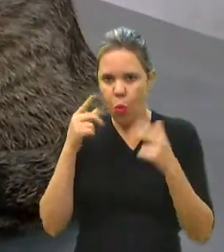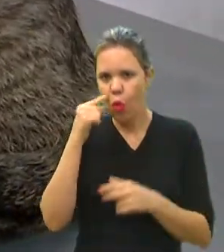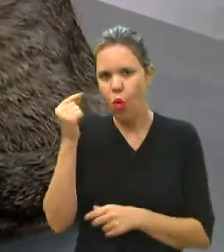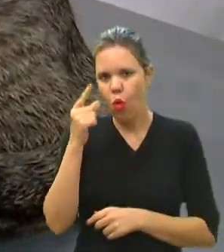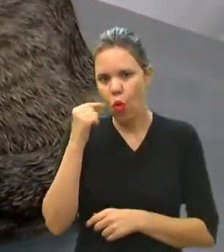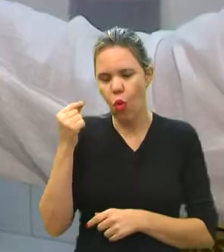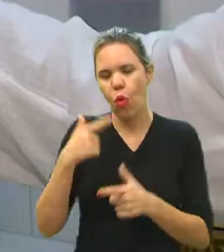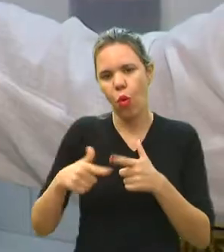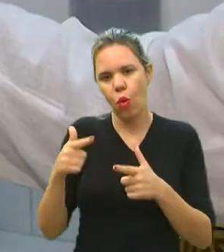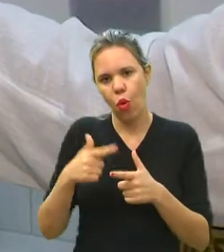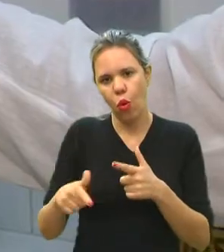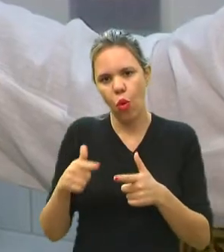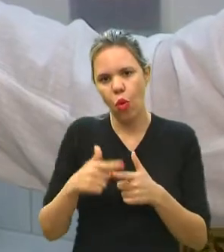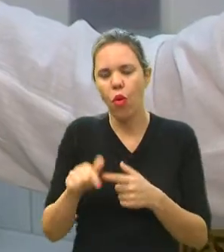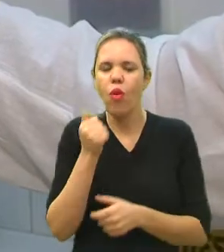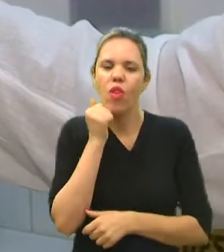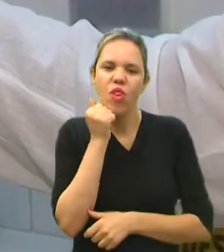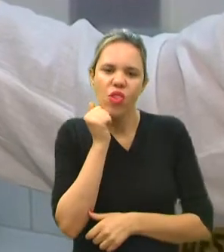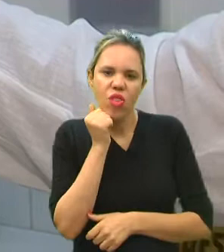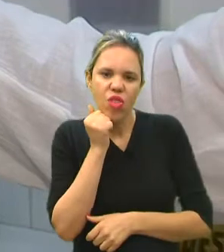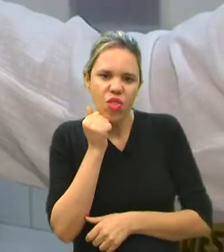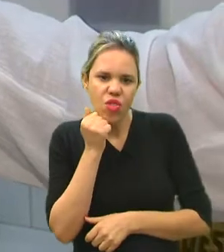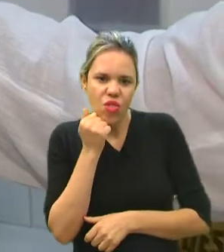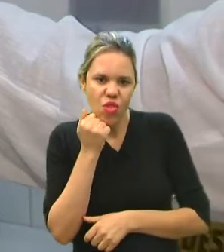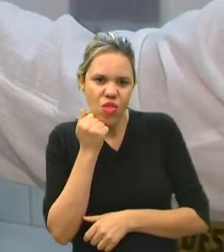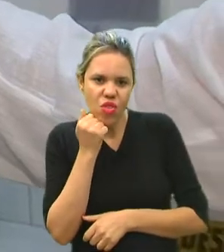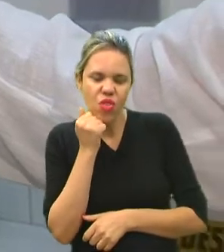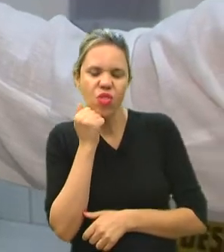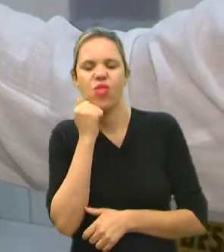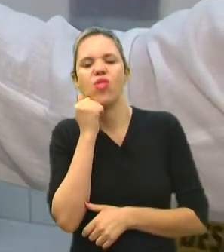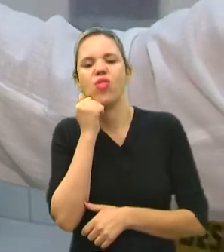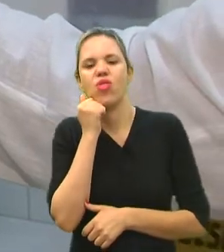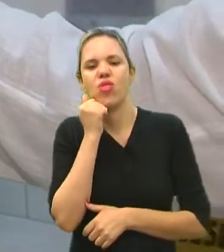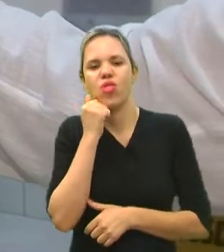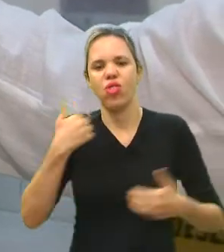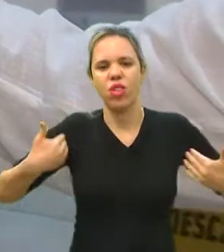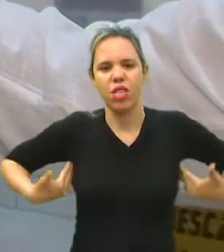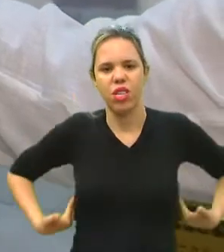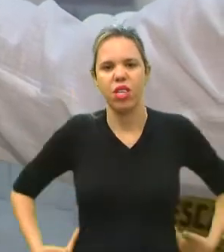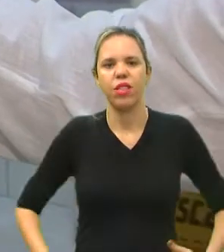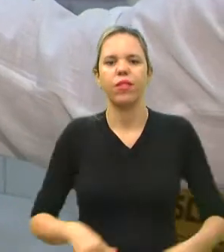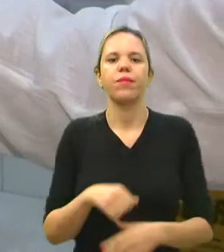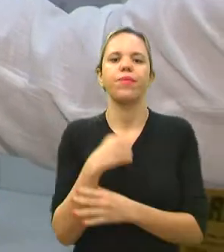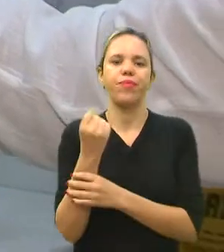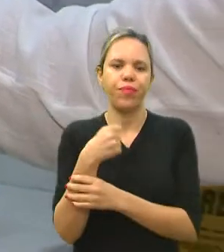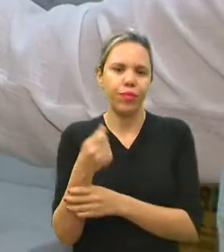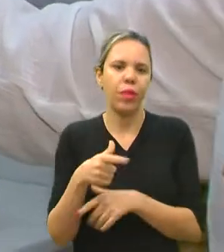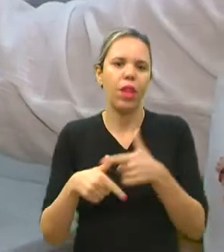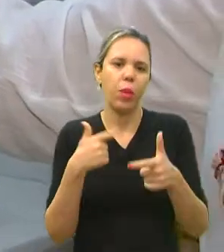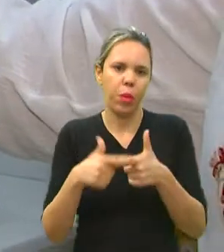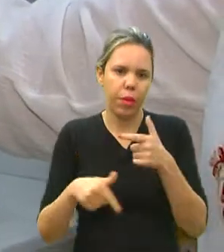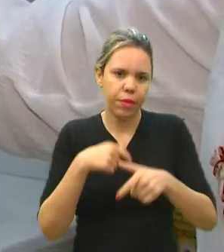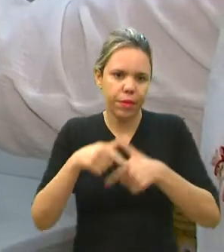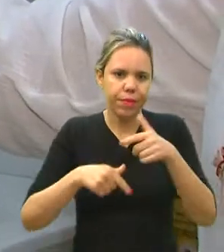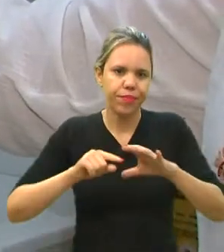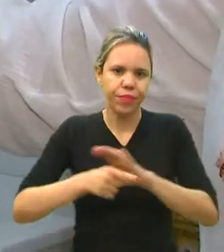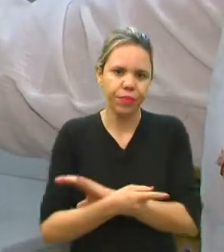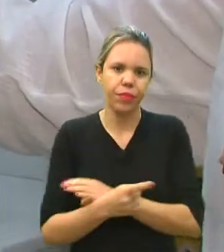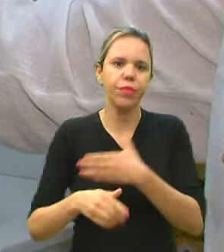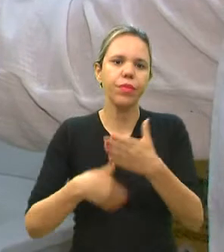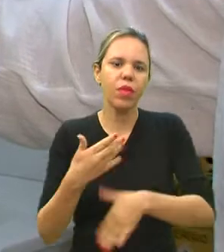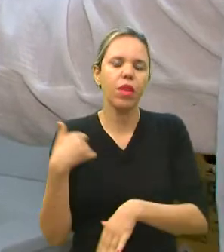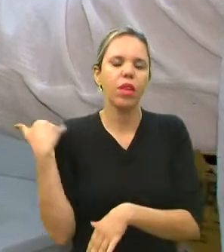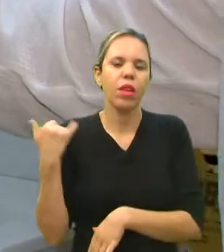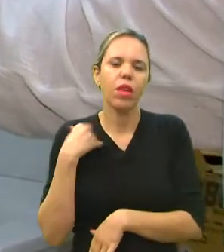nos felinos. Uma degeneração da cartilagem e dos ossos ao redor da articulação. É um processo crônico.